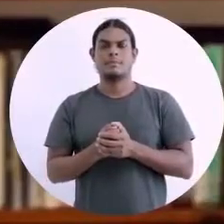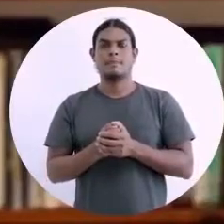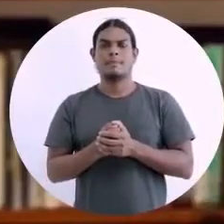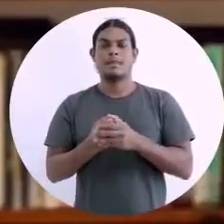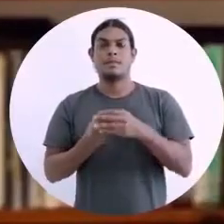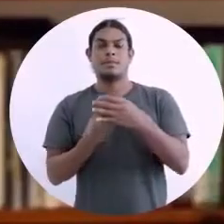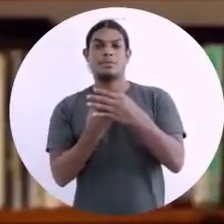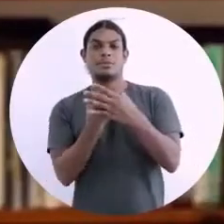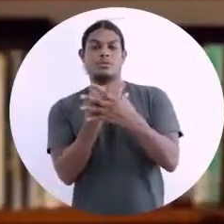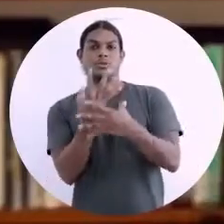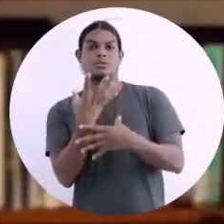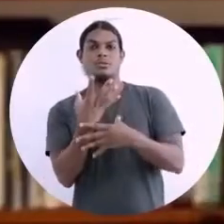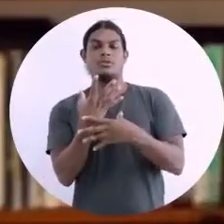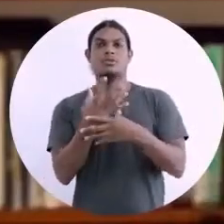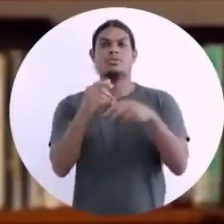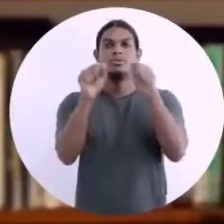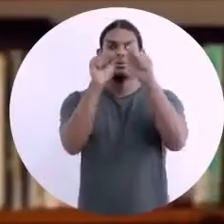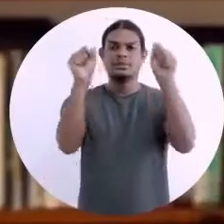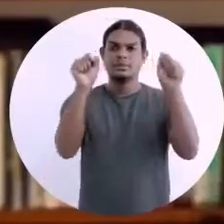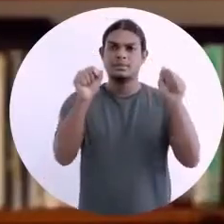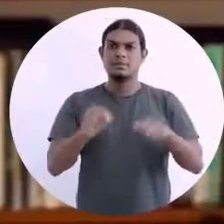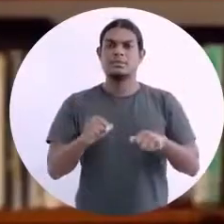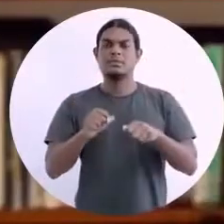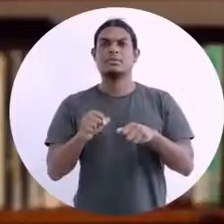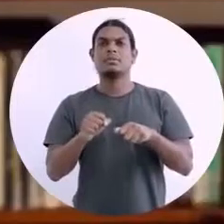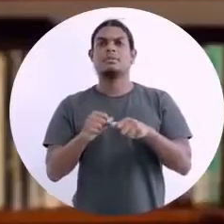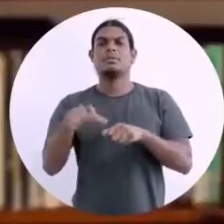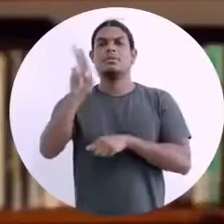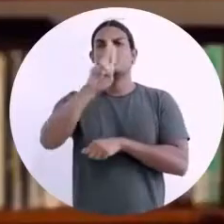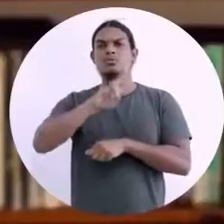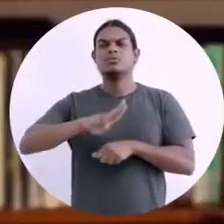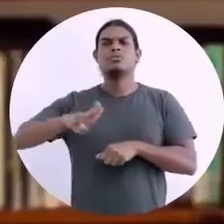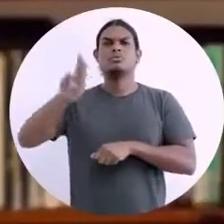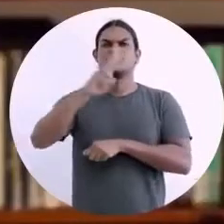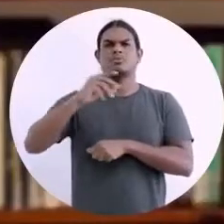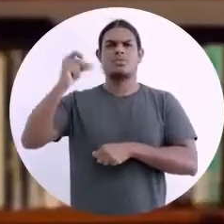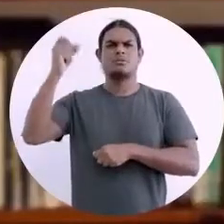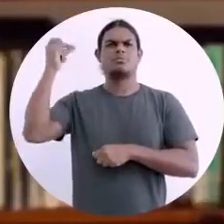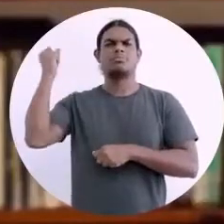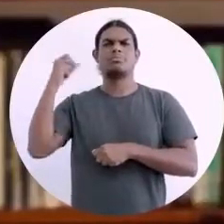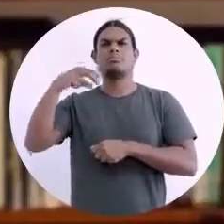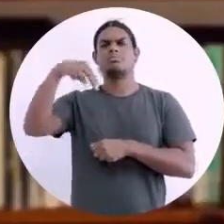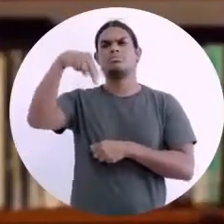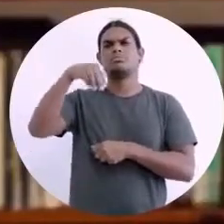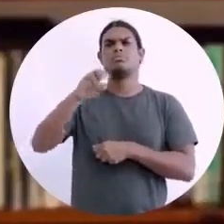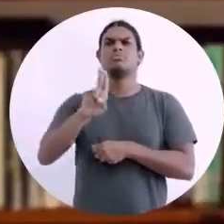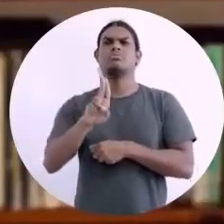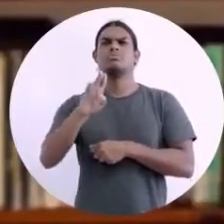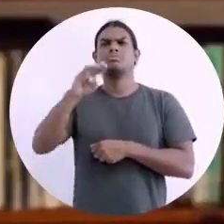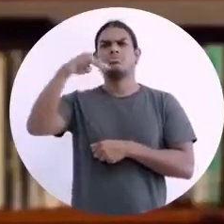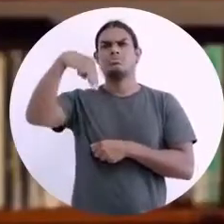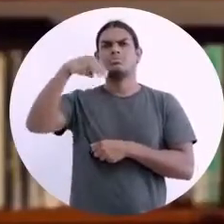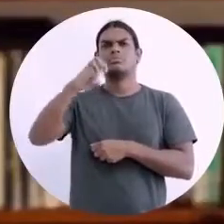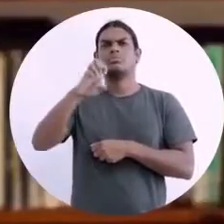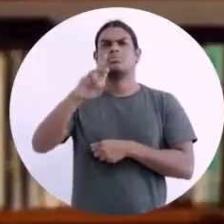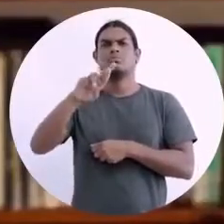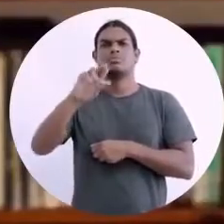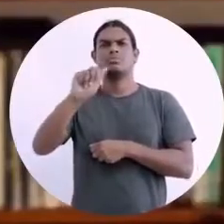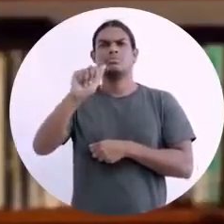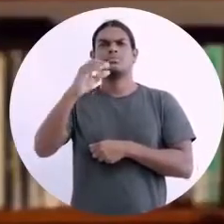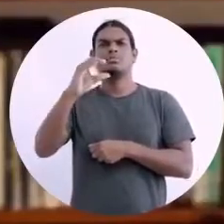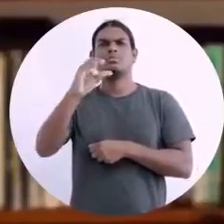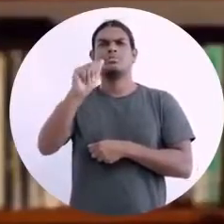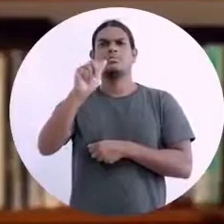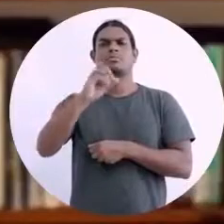muito simples que ele utilizava na época, que era o sistema de numeração decimal. Juntando esses dois elementos, as